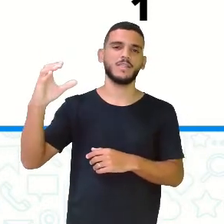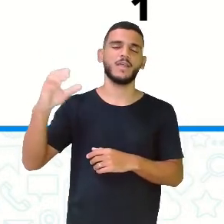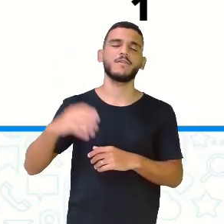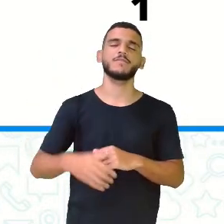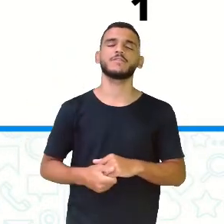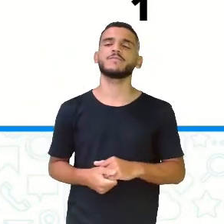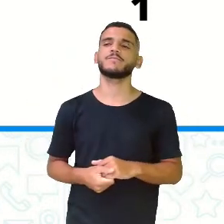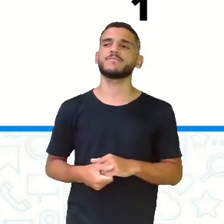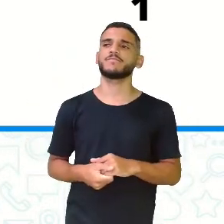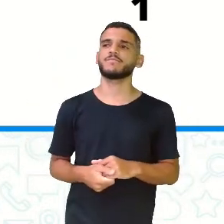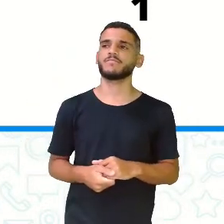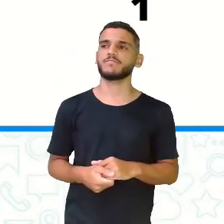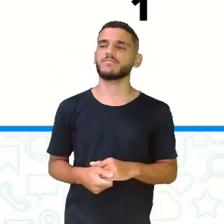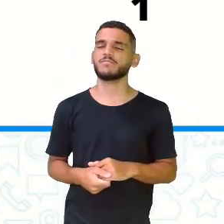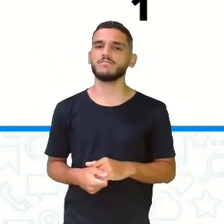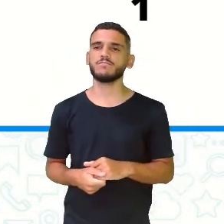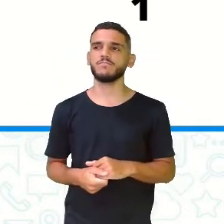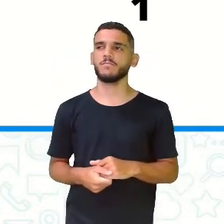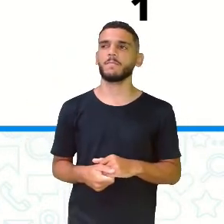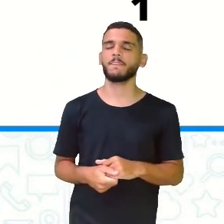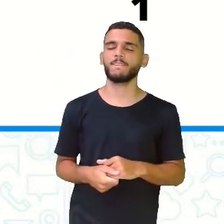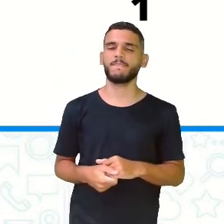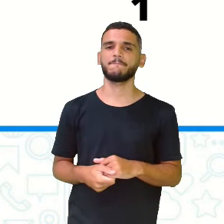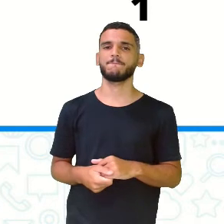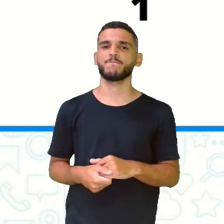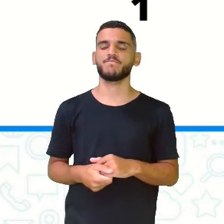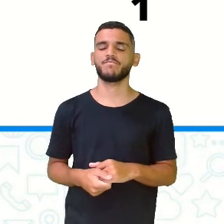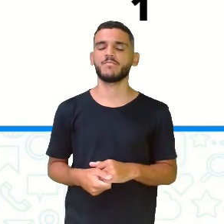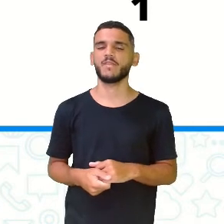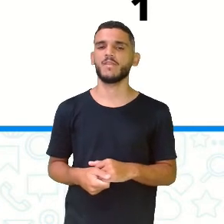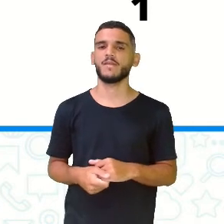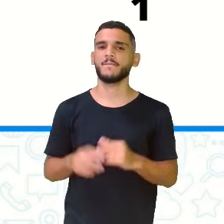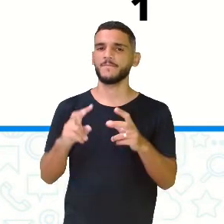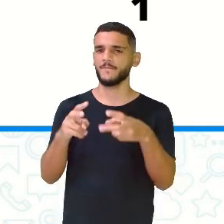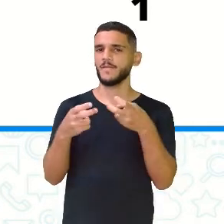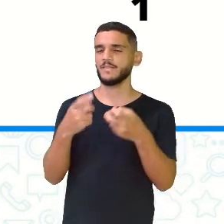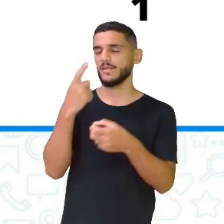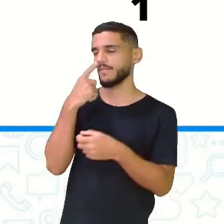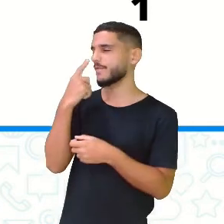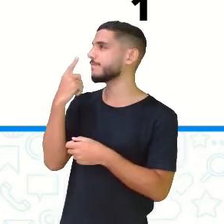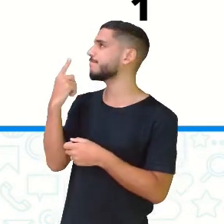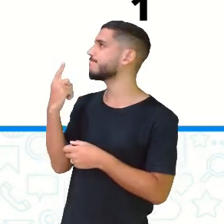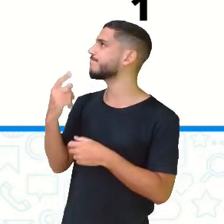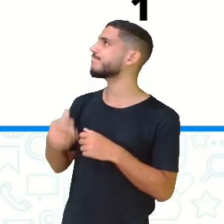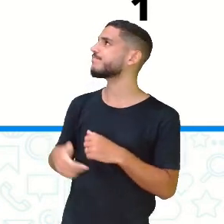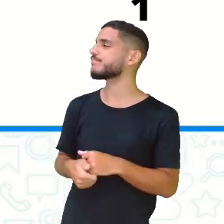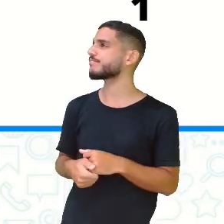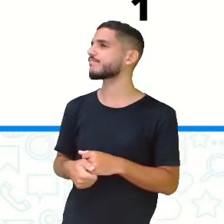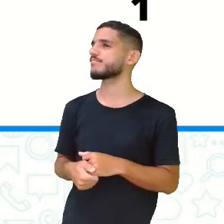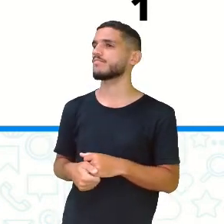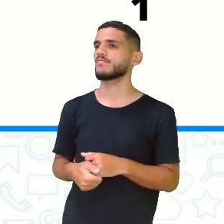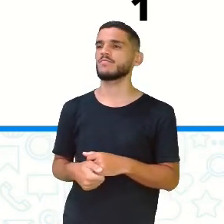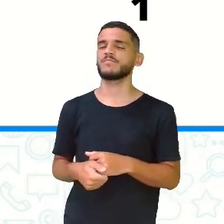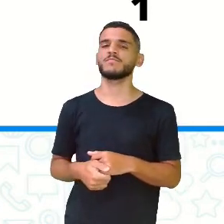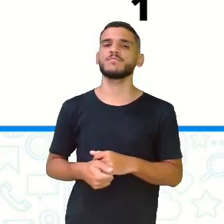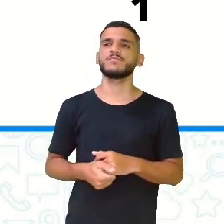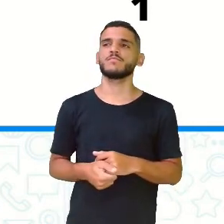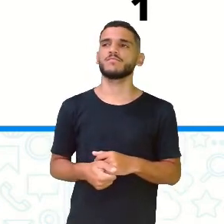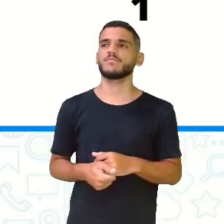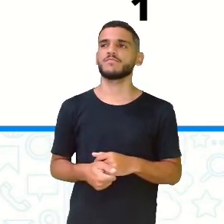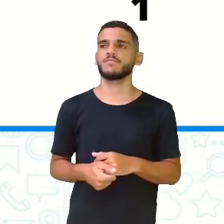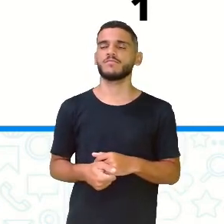25 centavos. Tranquilo? Olha a representação. Do mesmo jeito que eu li para vocês na mesa.